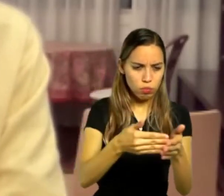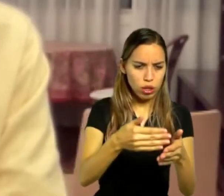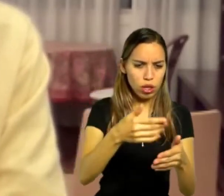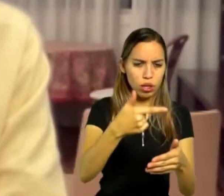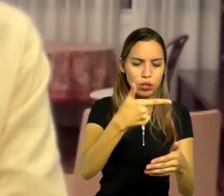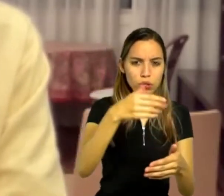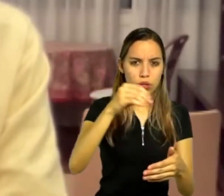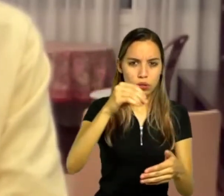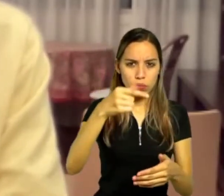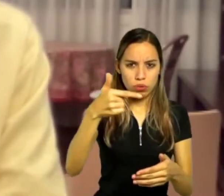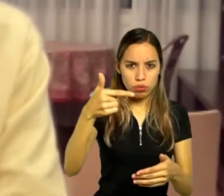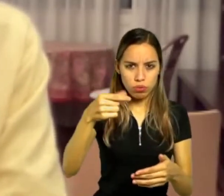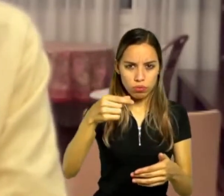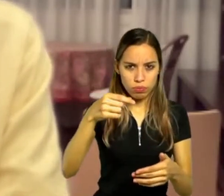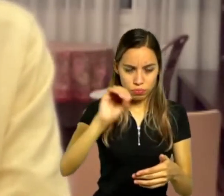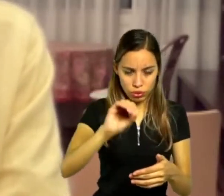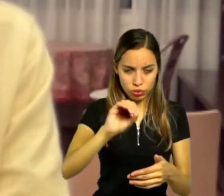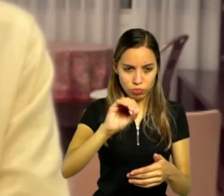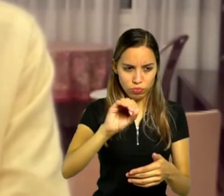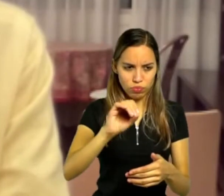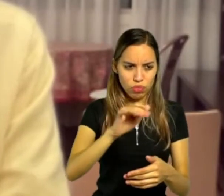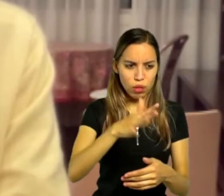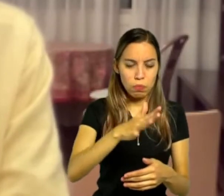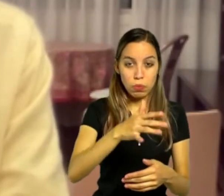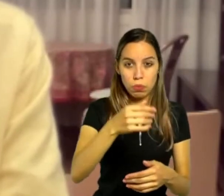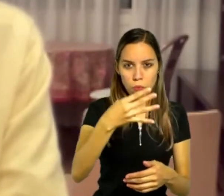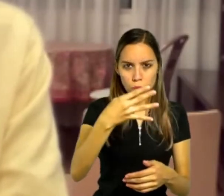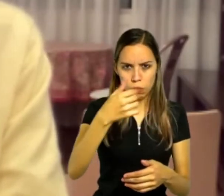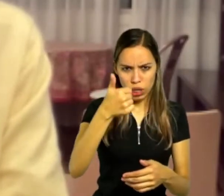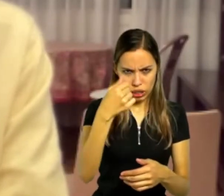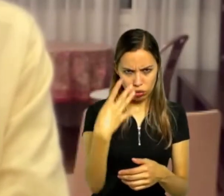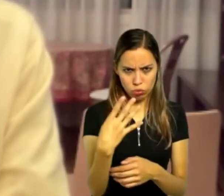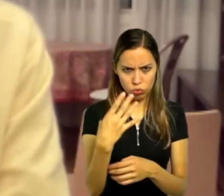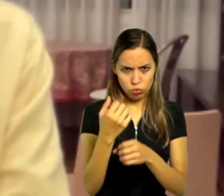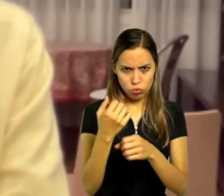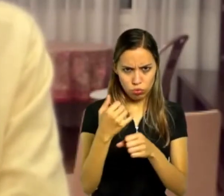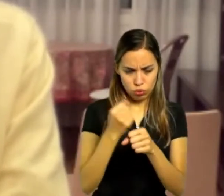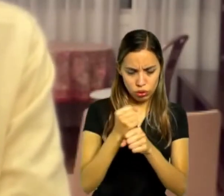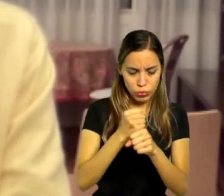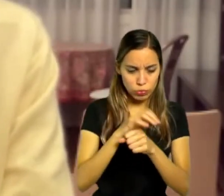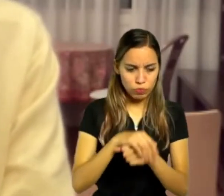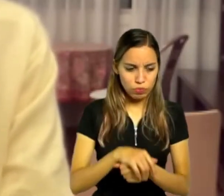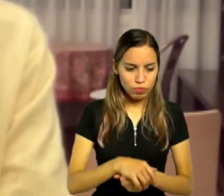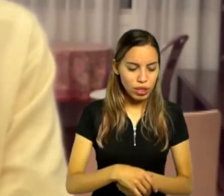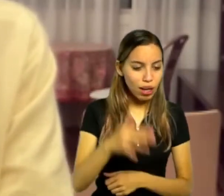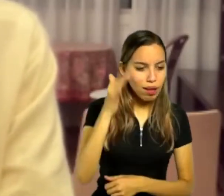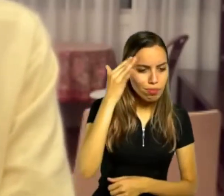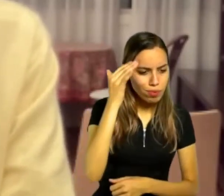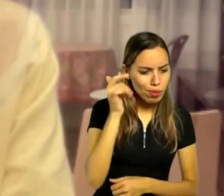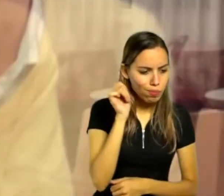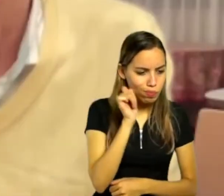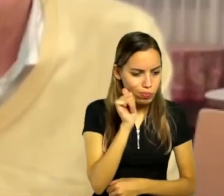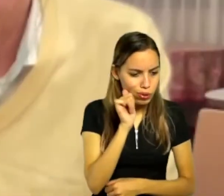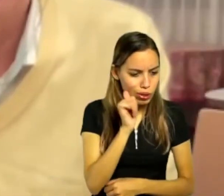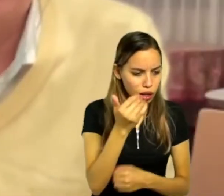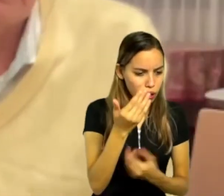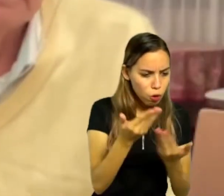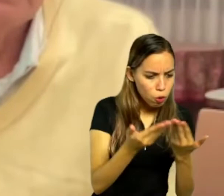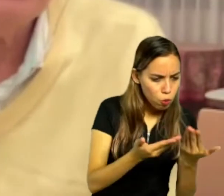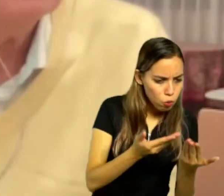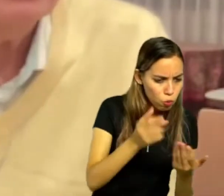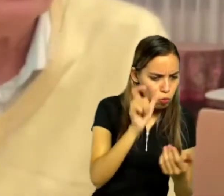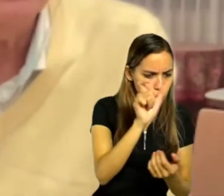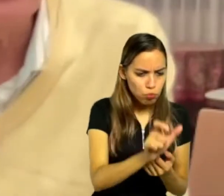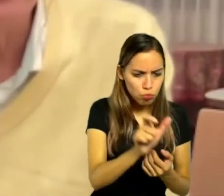mulheres na penitenciária. E aí eu entendi qual era a realidade da mulher, em que mundo a mulher